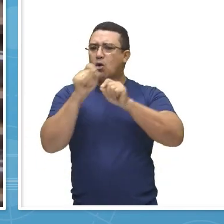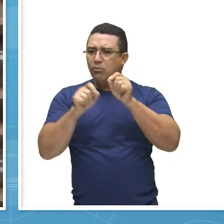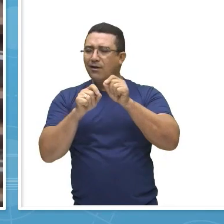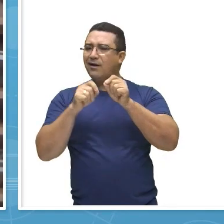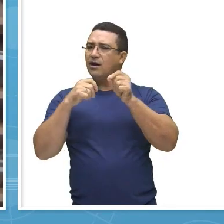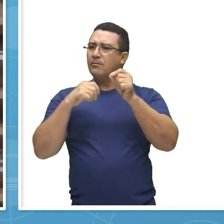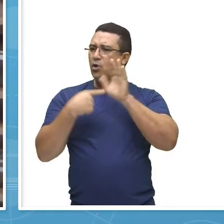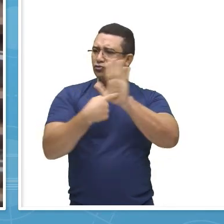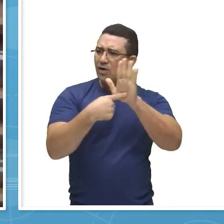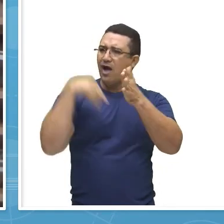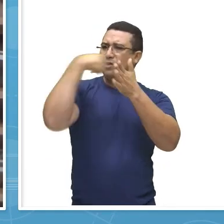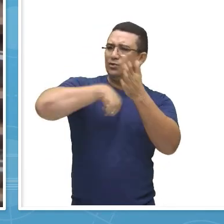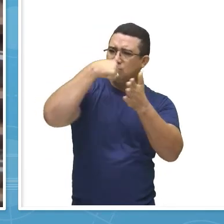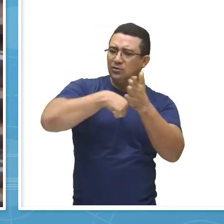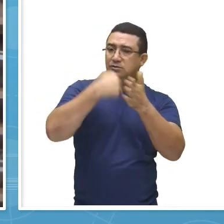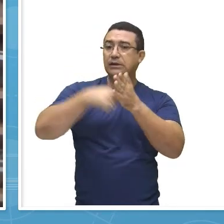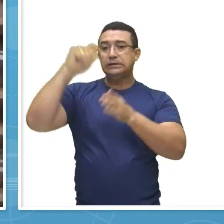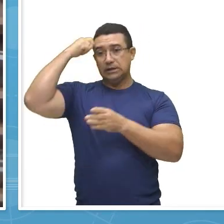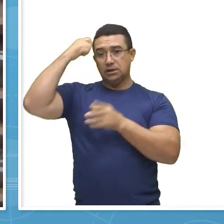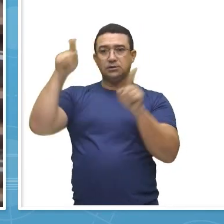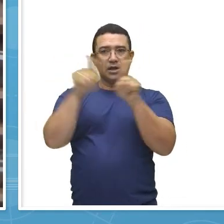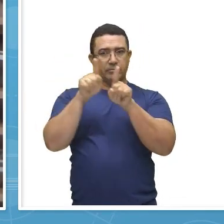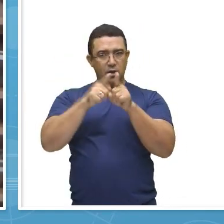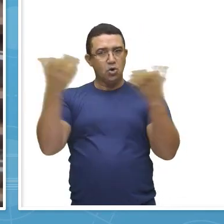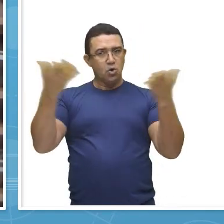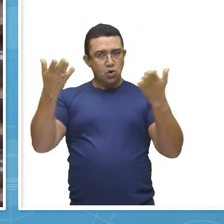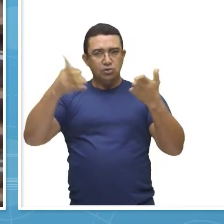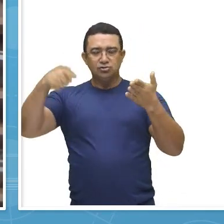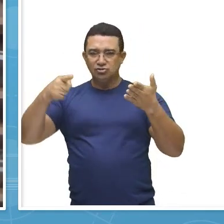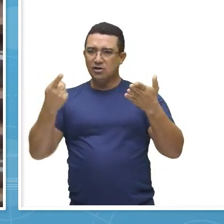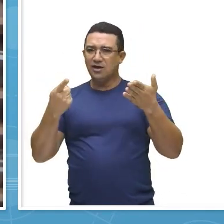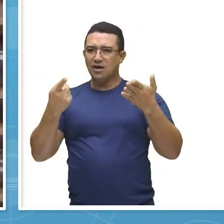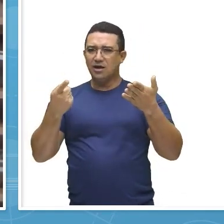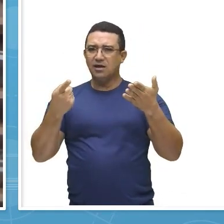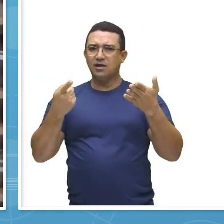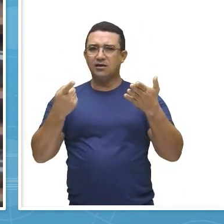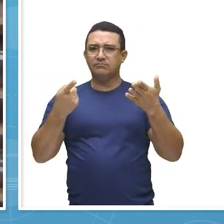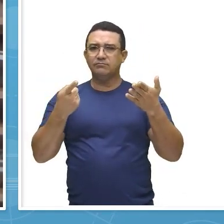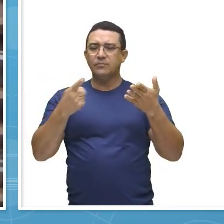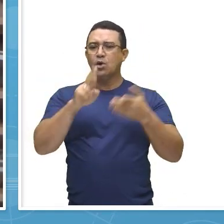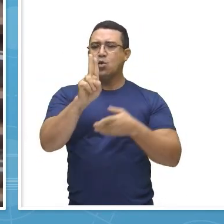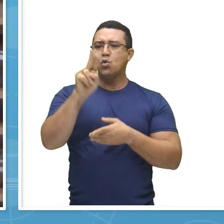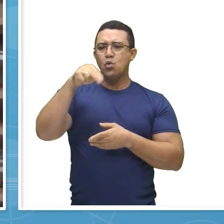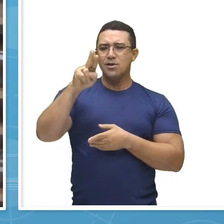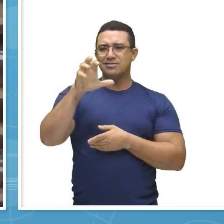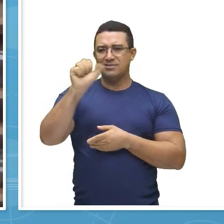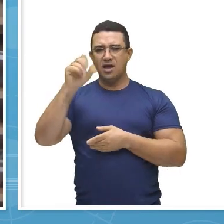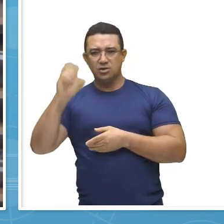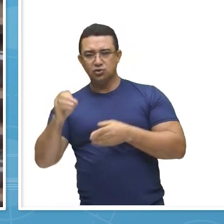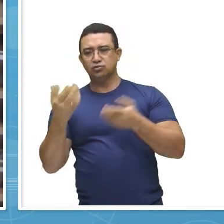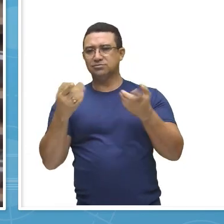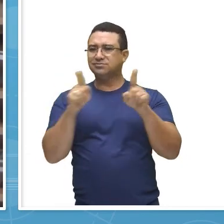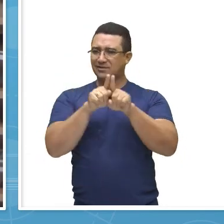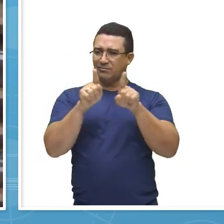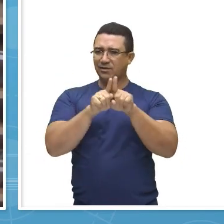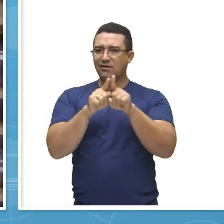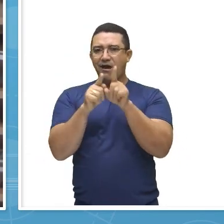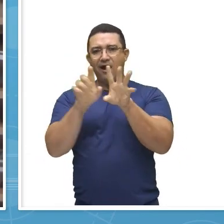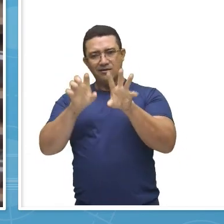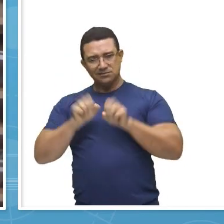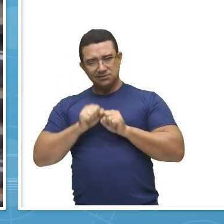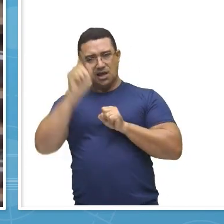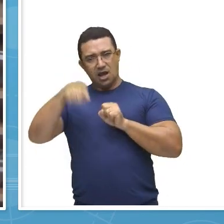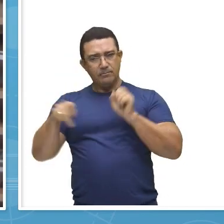resistência, hoje também é um patrimônio cultural do Brasil, tombado pela Unesco, assim como o samba. Então, são elementos